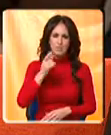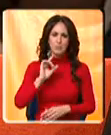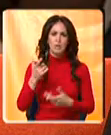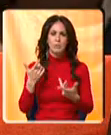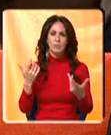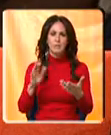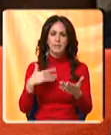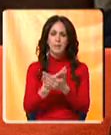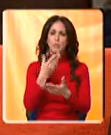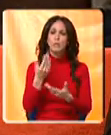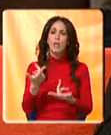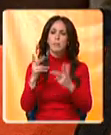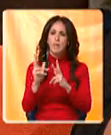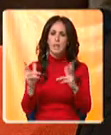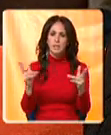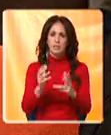sobre isso.